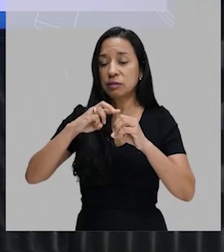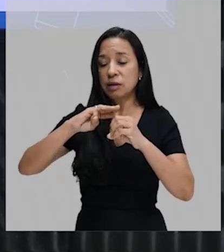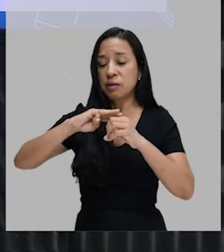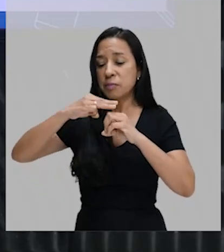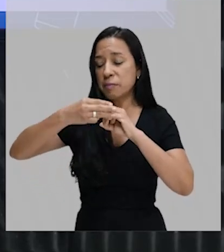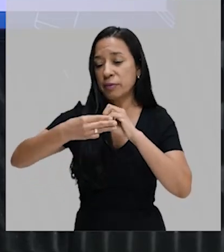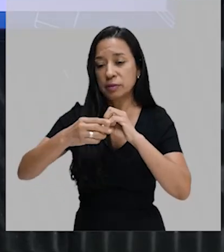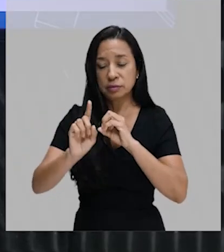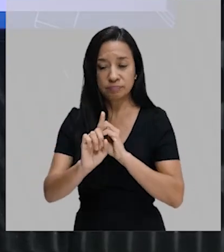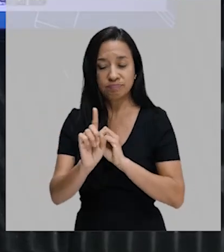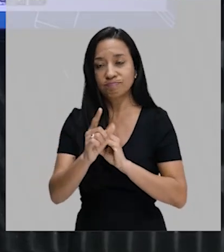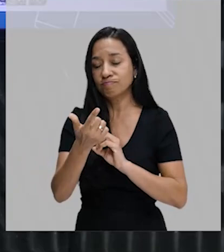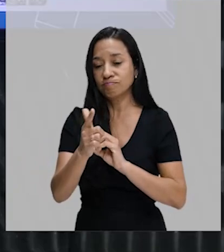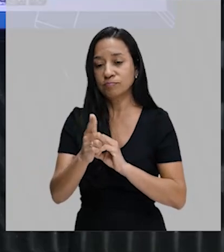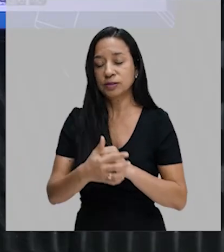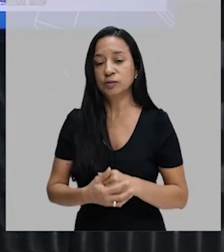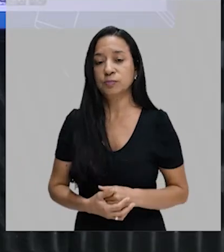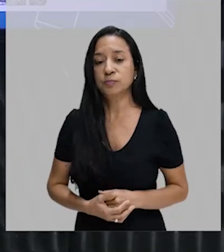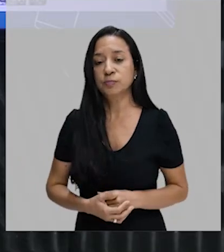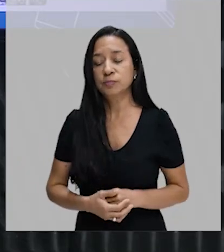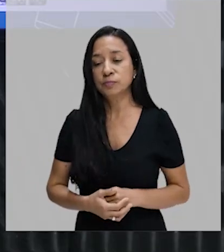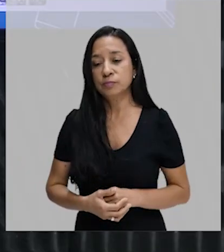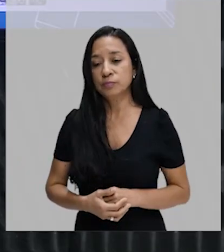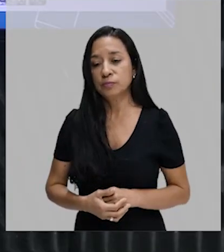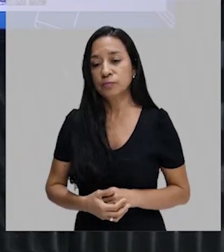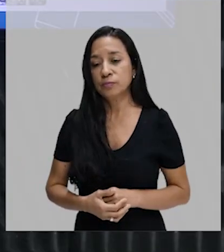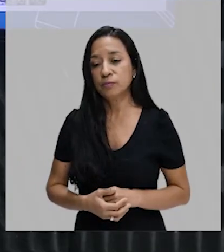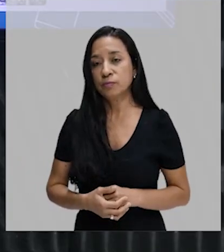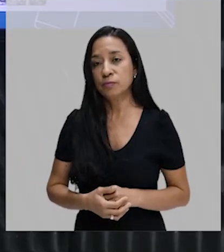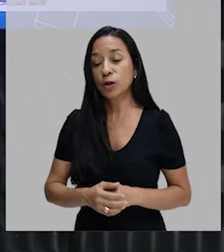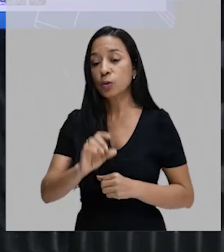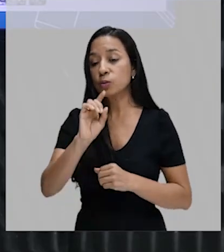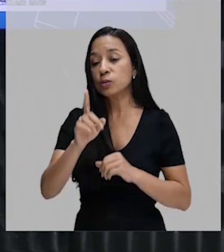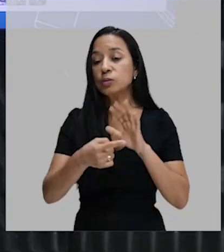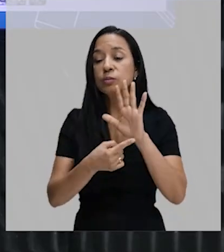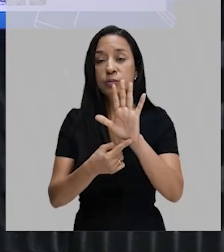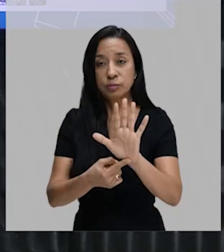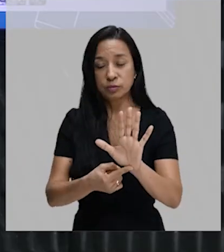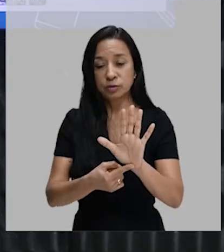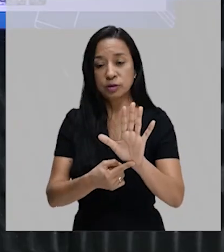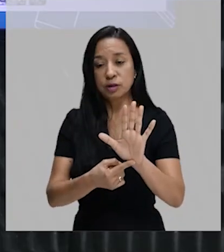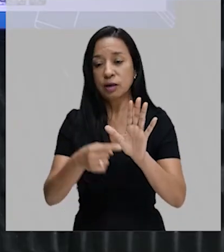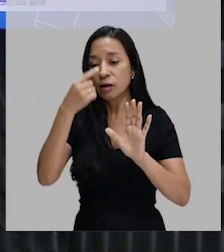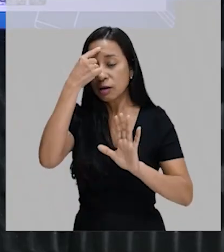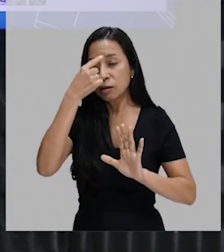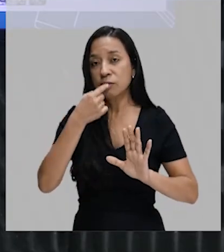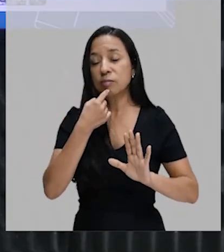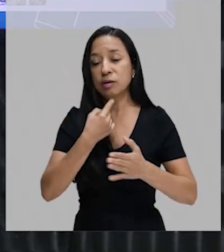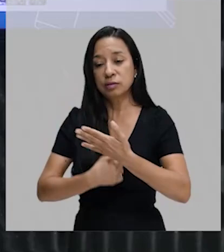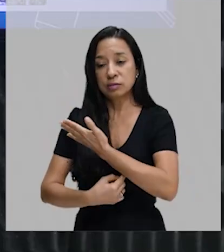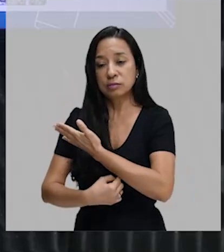Delimitando os limites do nucleolo. Então, pessoal, só para mostrar para vocês, essa é a imagem